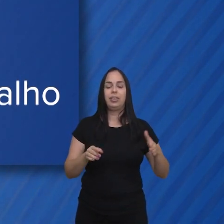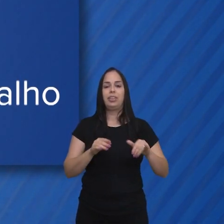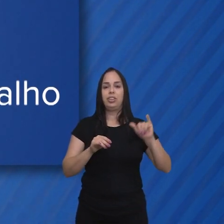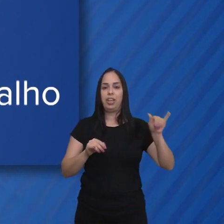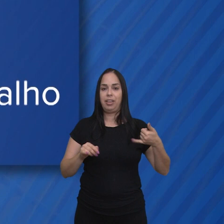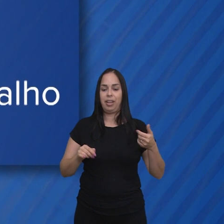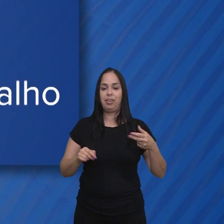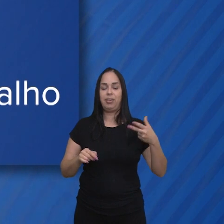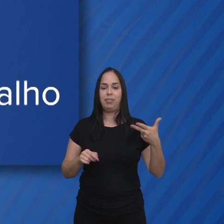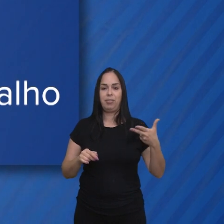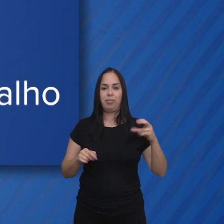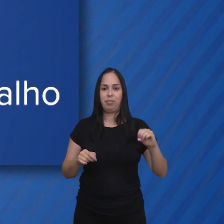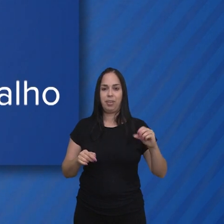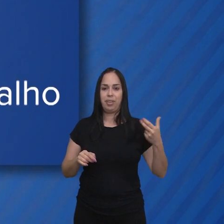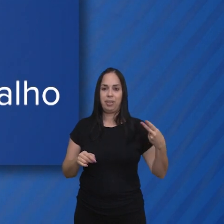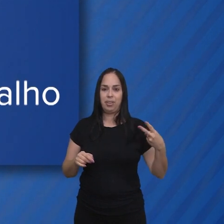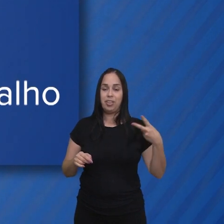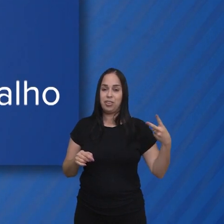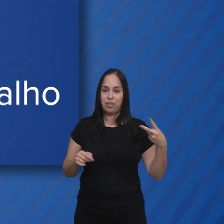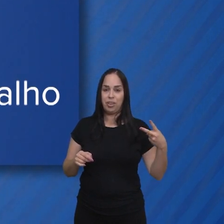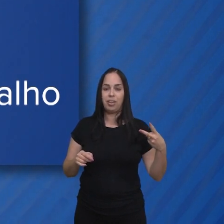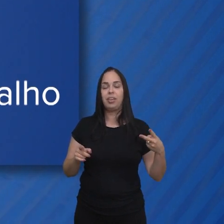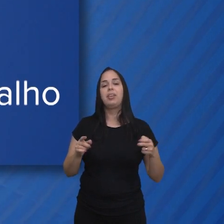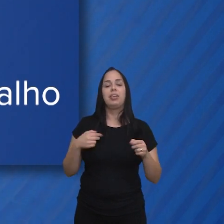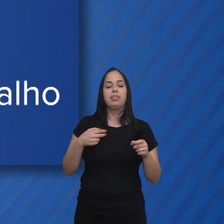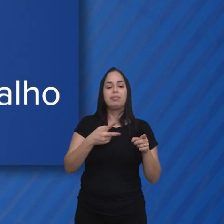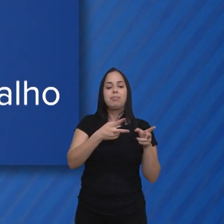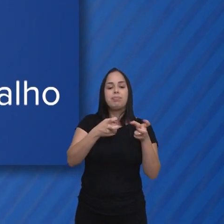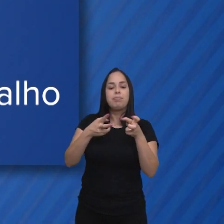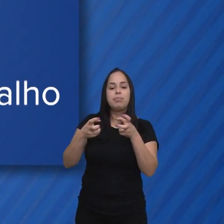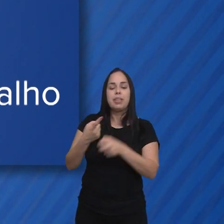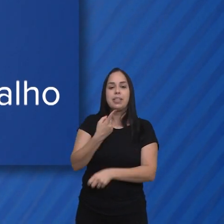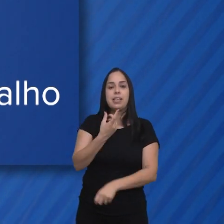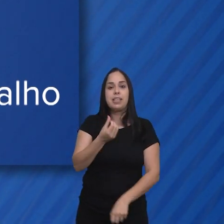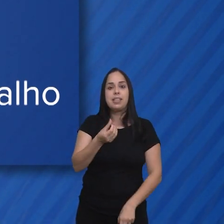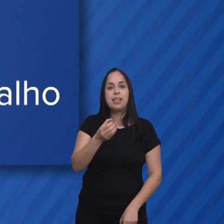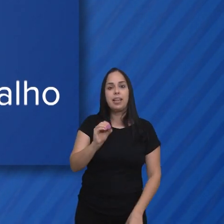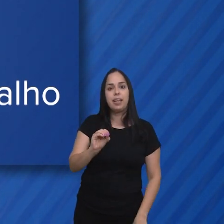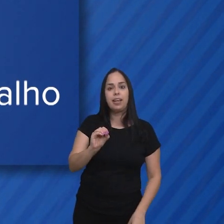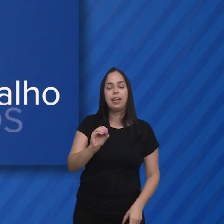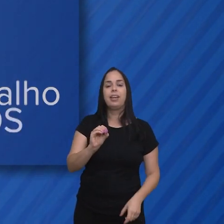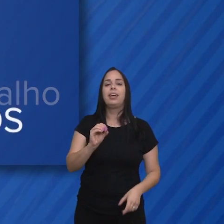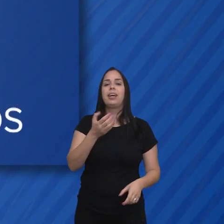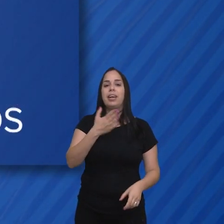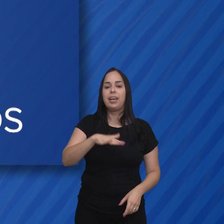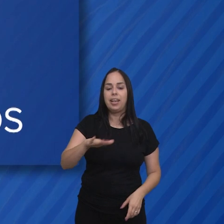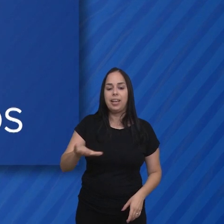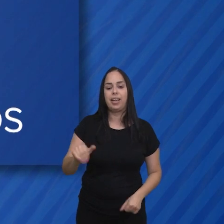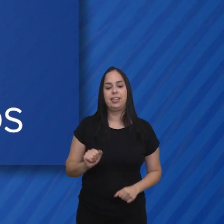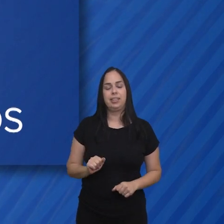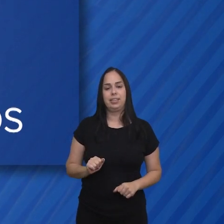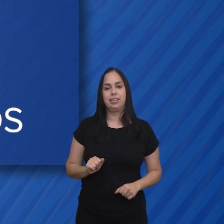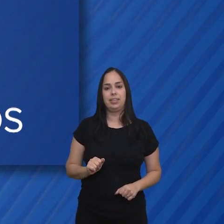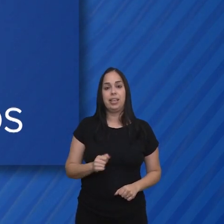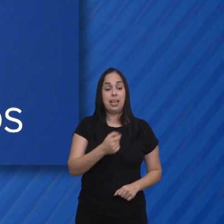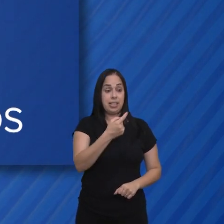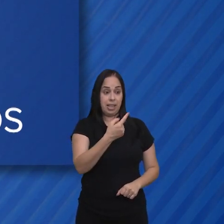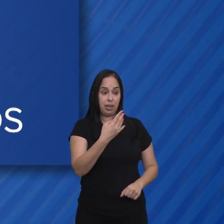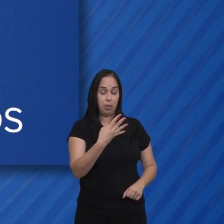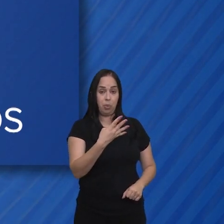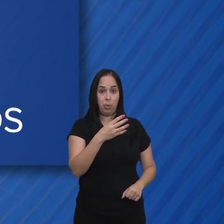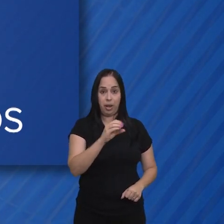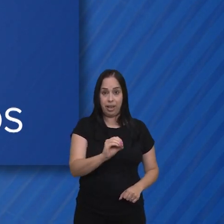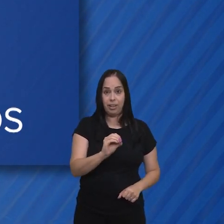160 crianças e adolescentes foram identificadas em situação de trabalho na cidade. Destas,